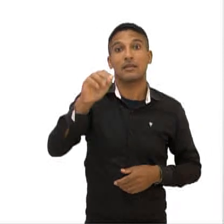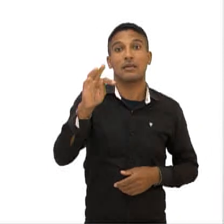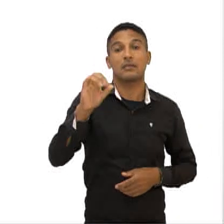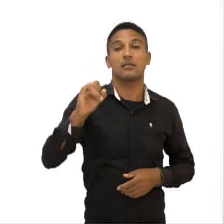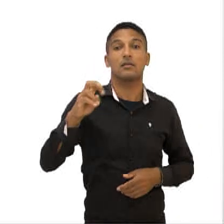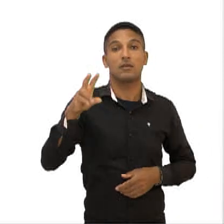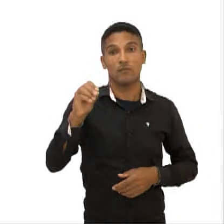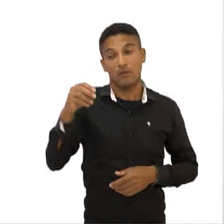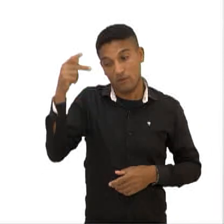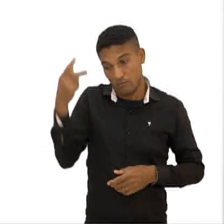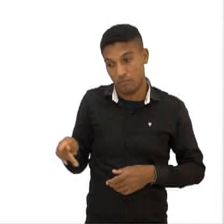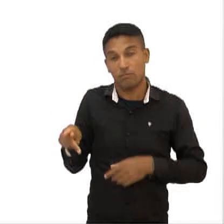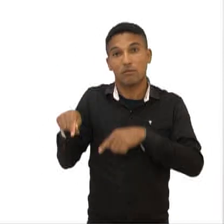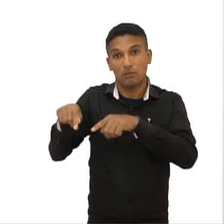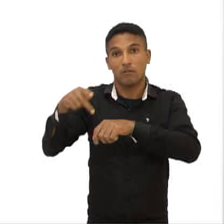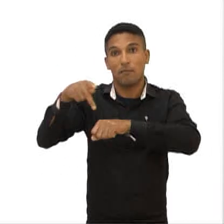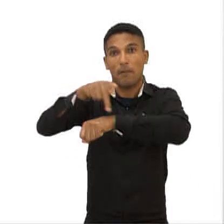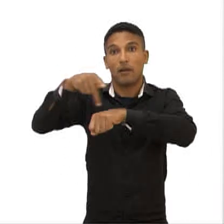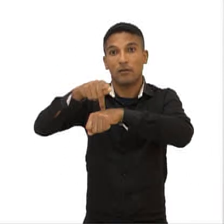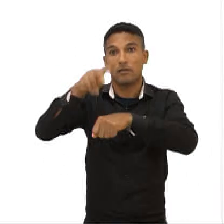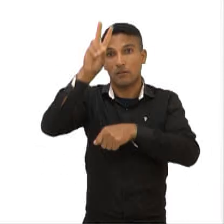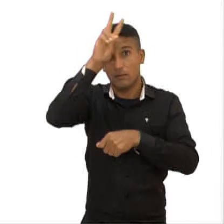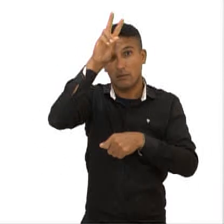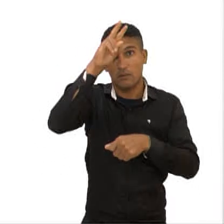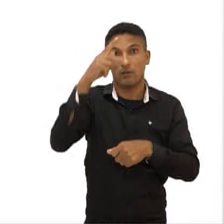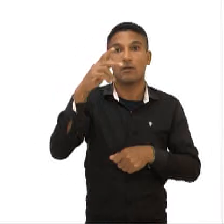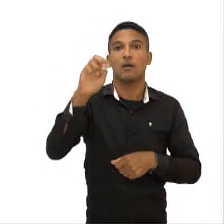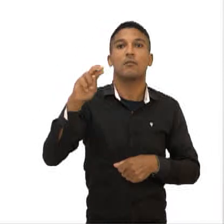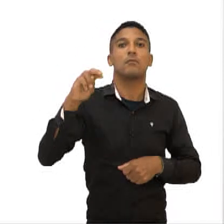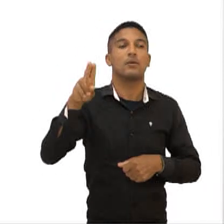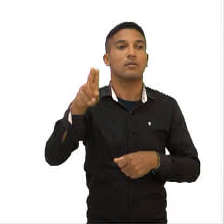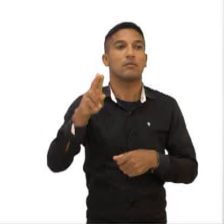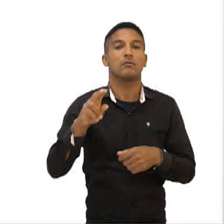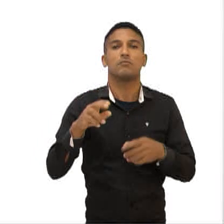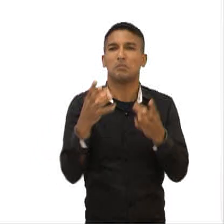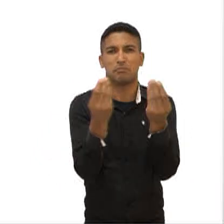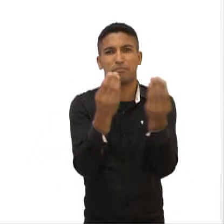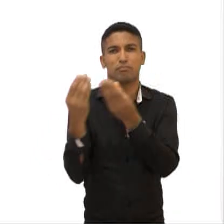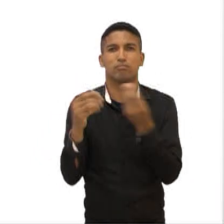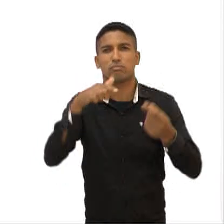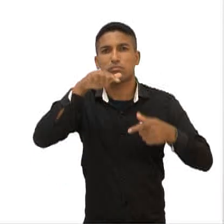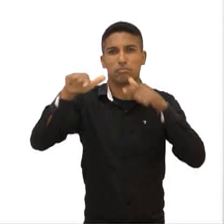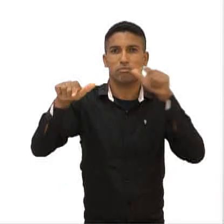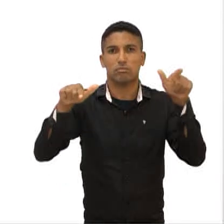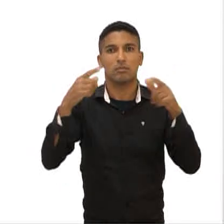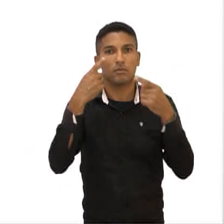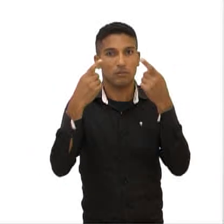eu falei, né, e os que eu não falei também, são originárias do Peru,